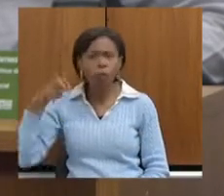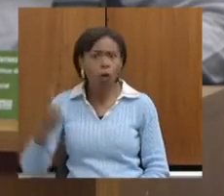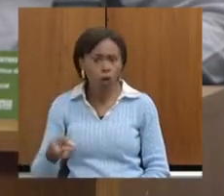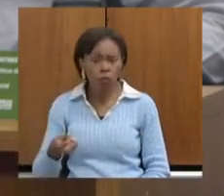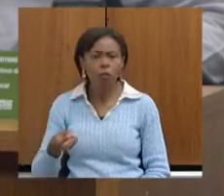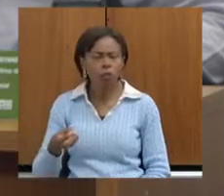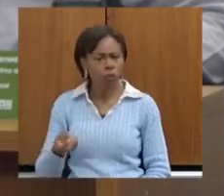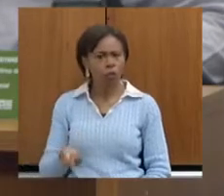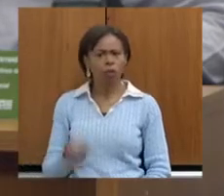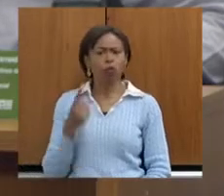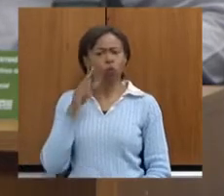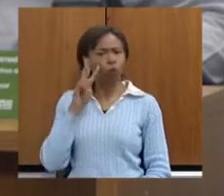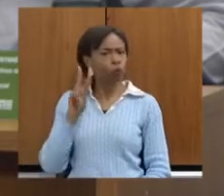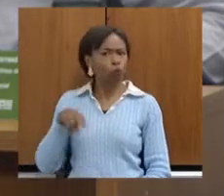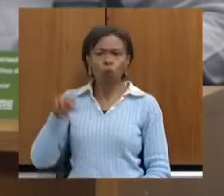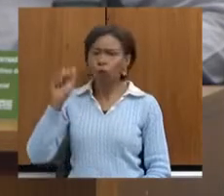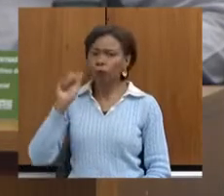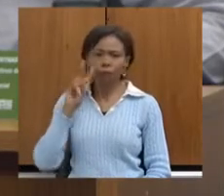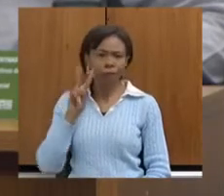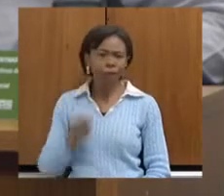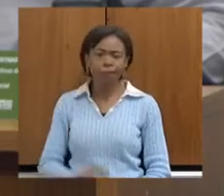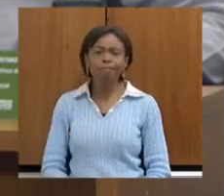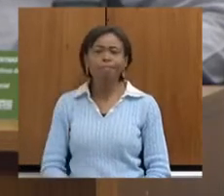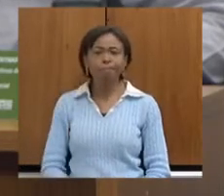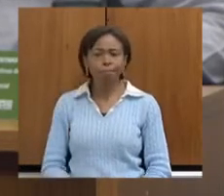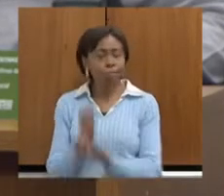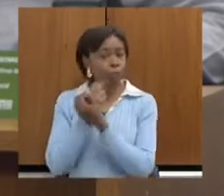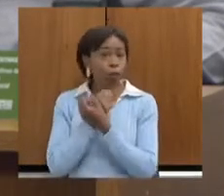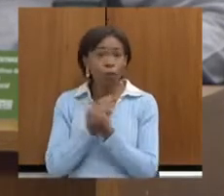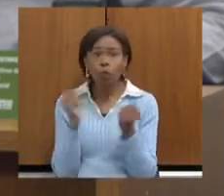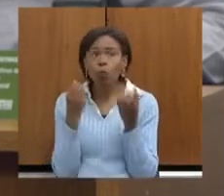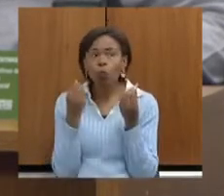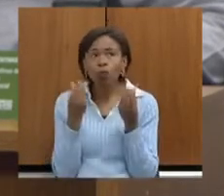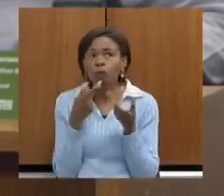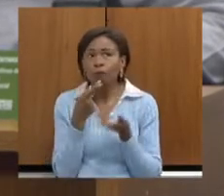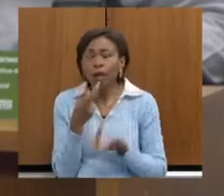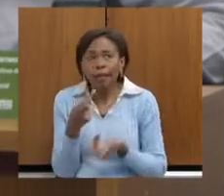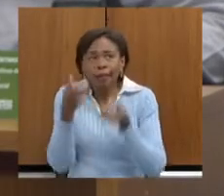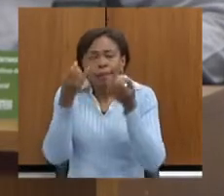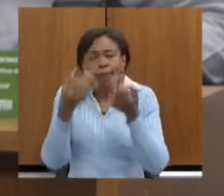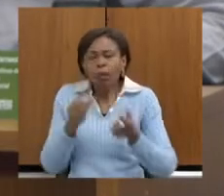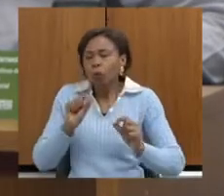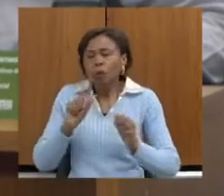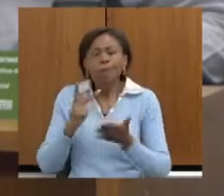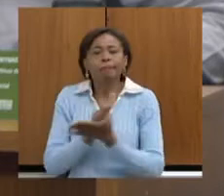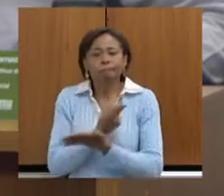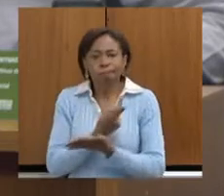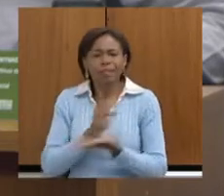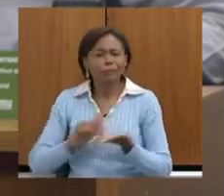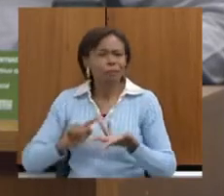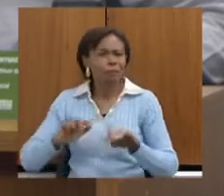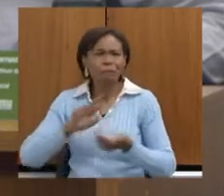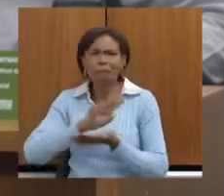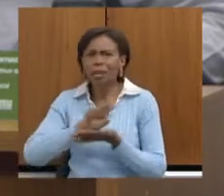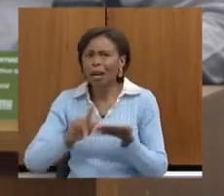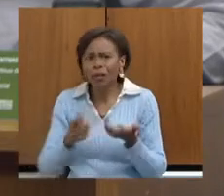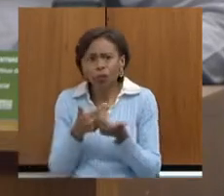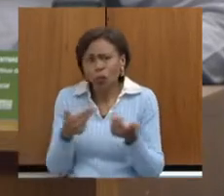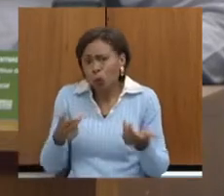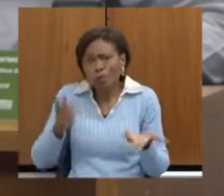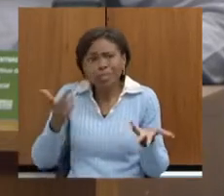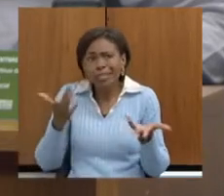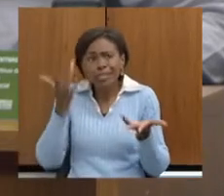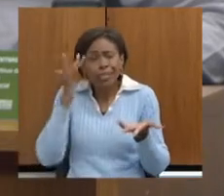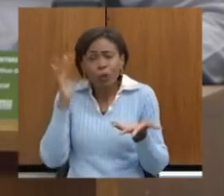a gente fica assim e possibilidade até de falar o quê que é que acontece há tantas coisas a gente não consegue nem